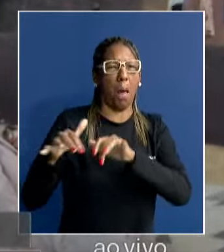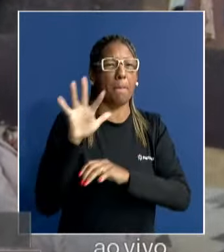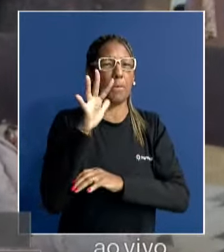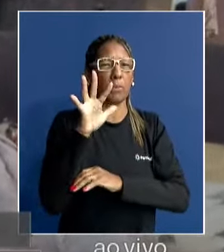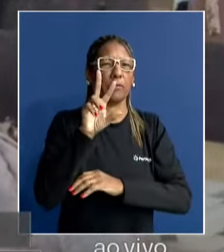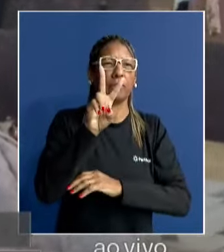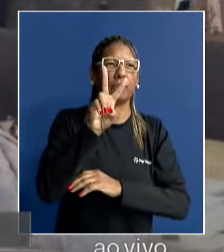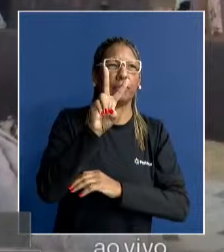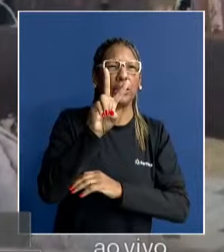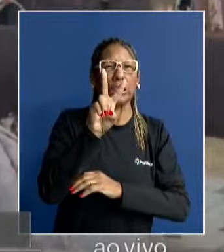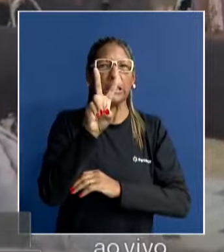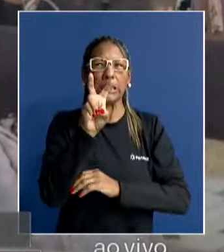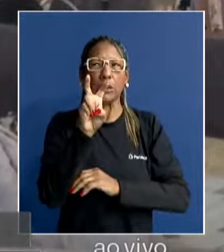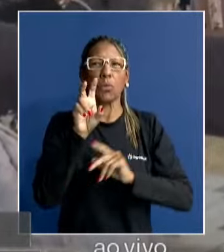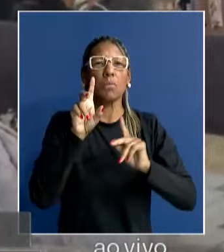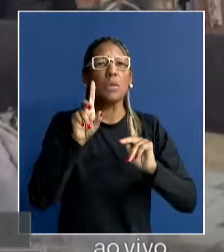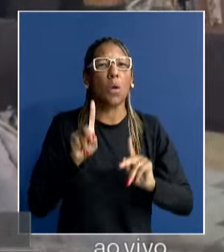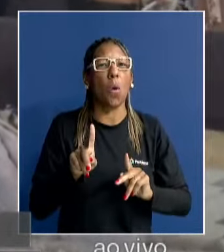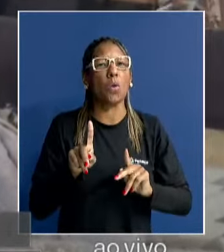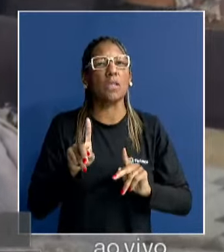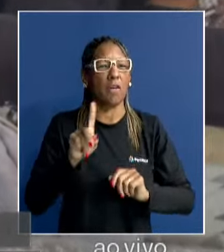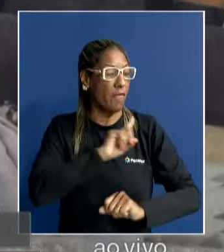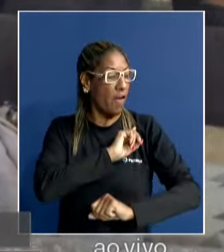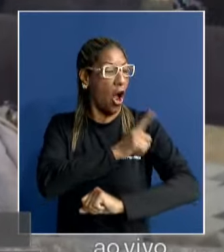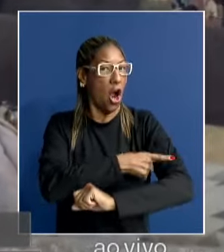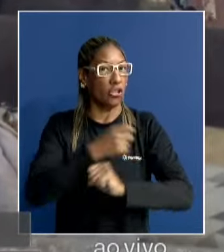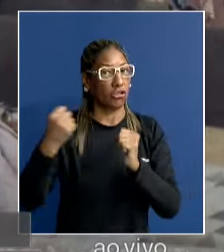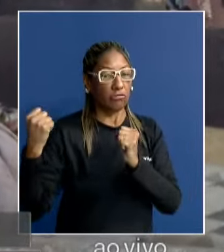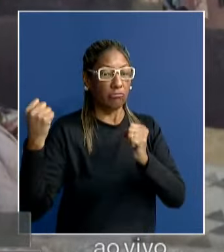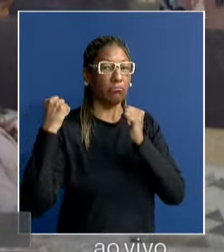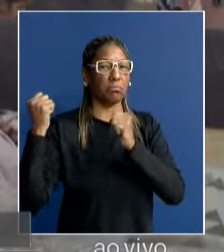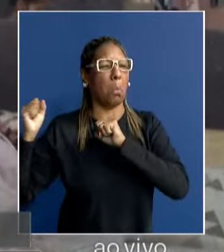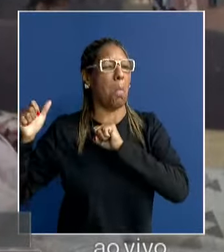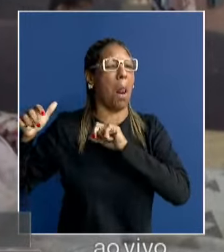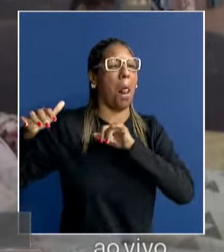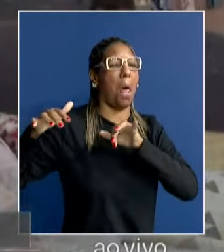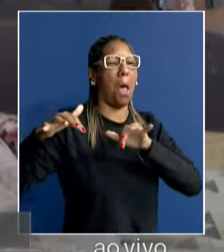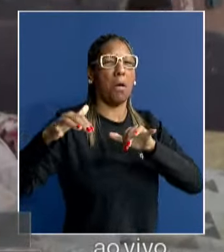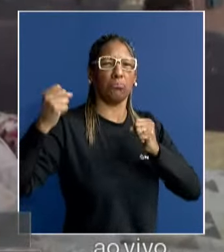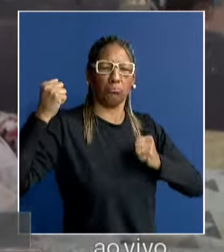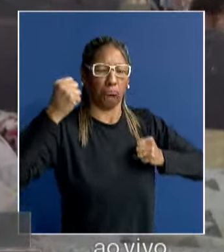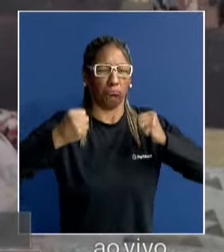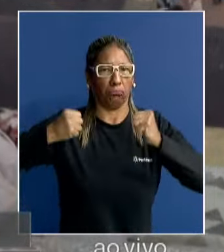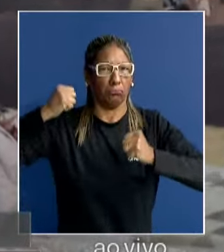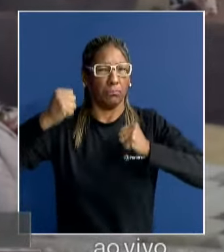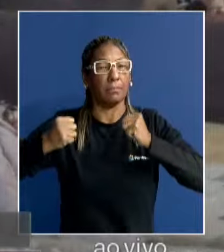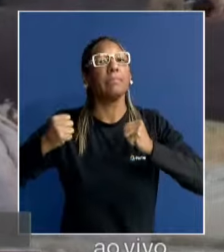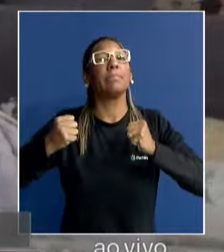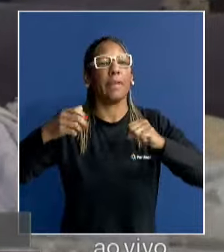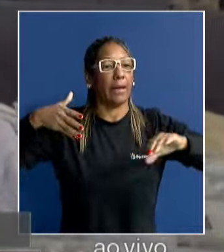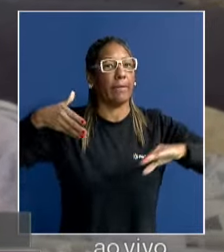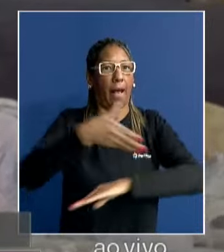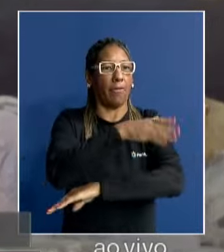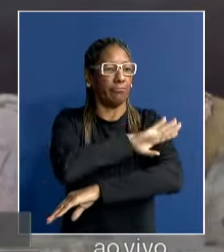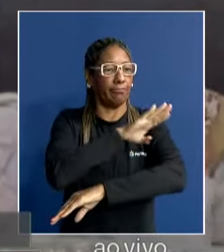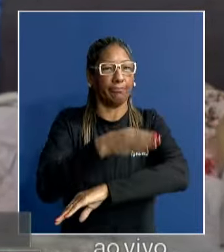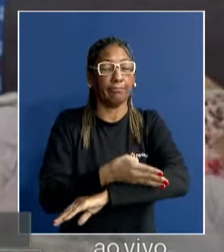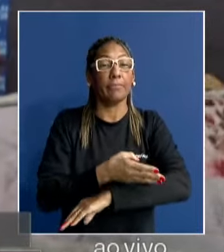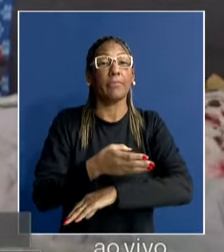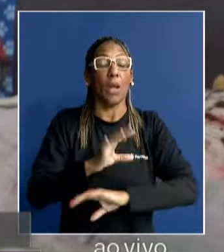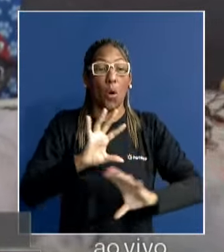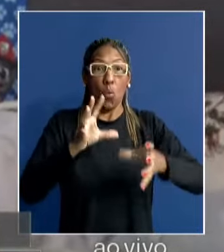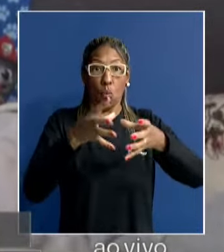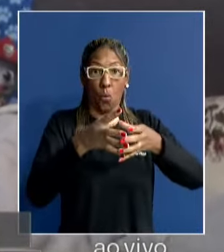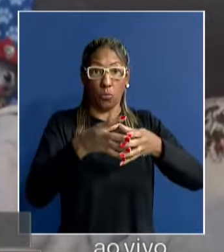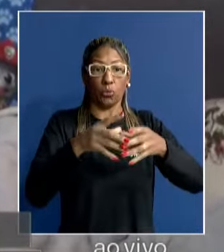aproximadamente 25 pessoas, uns homens mais fortes, me relataram, alguns lutadores, né, seriam, e aí hostilizado então esse grupo